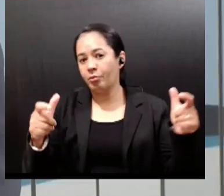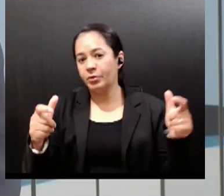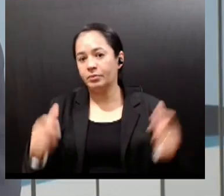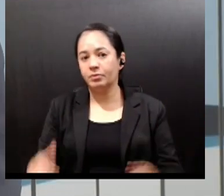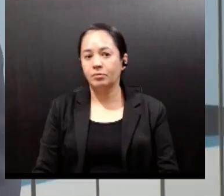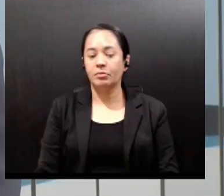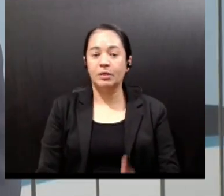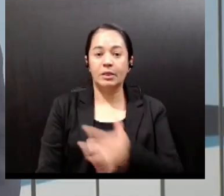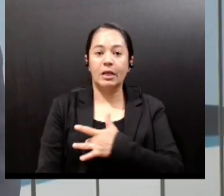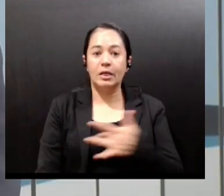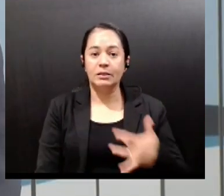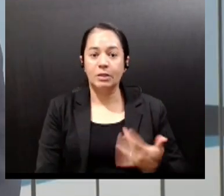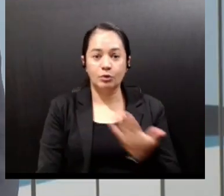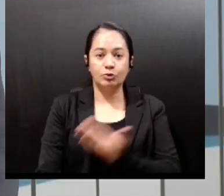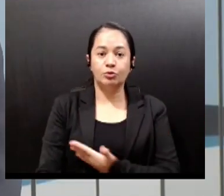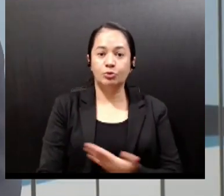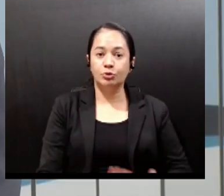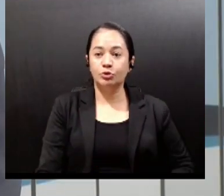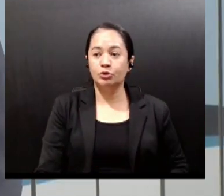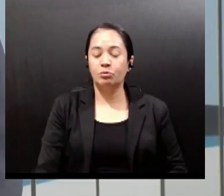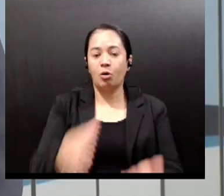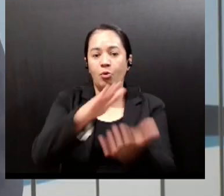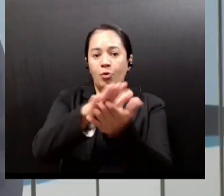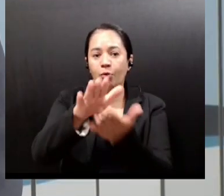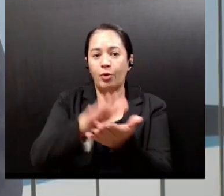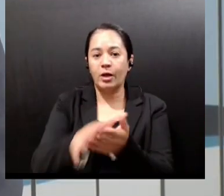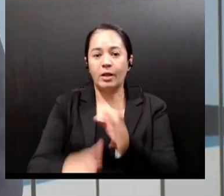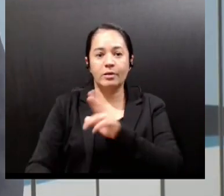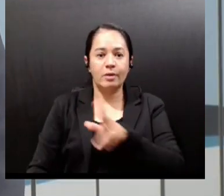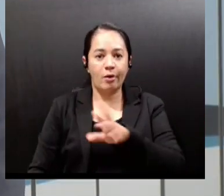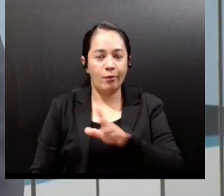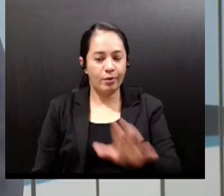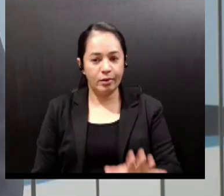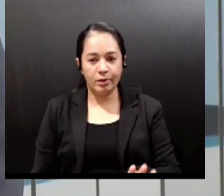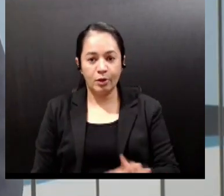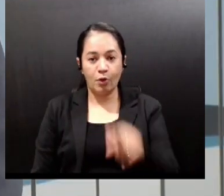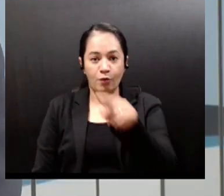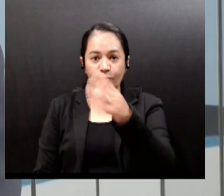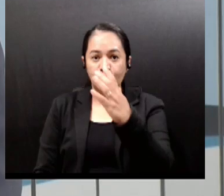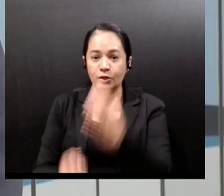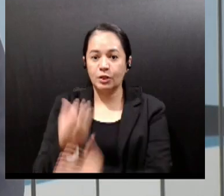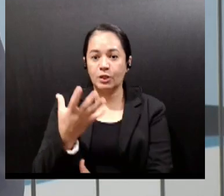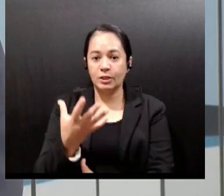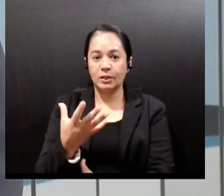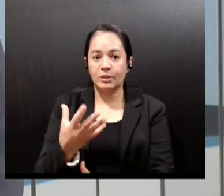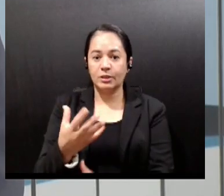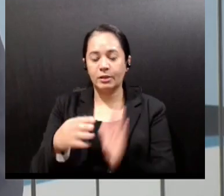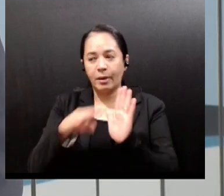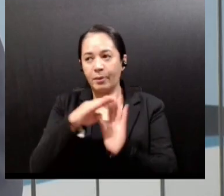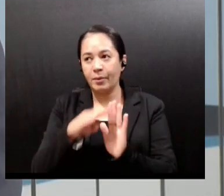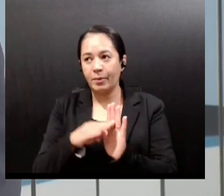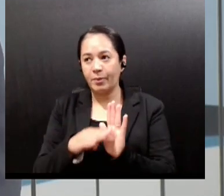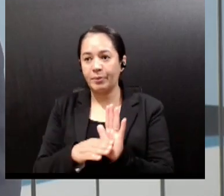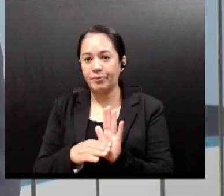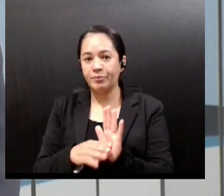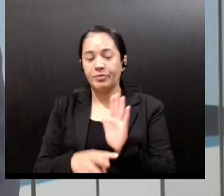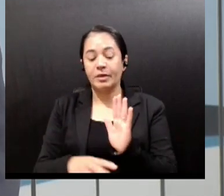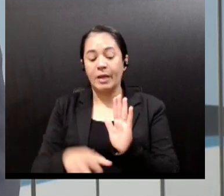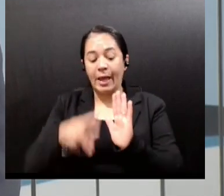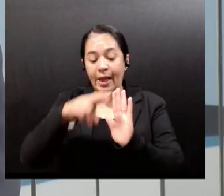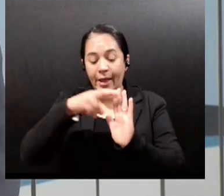pública com os gastos. Não é isso, quer dizer, quando você cria, quando você determina regras, e essas